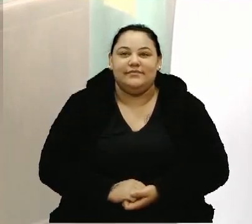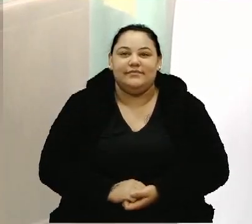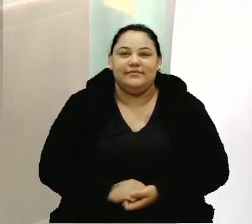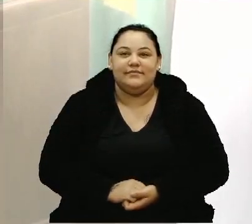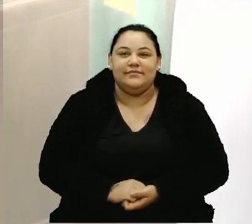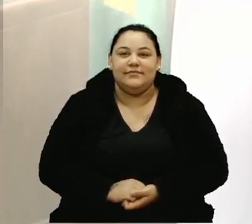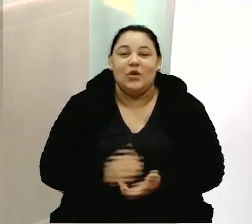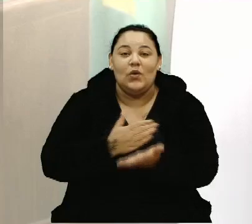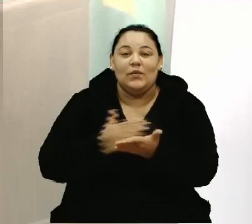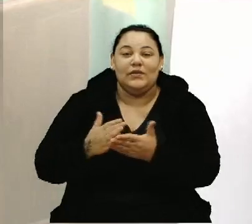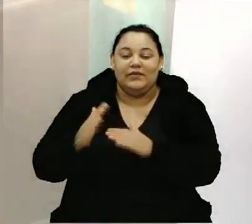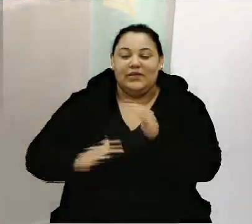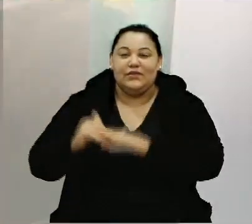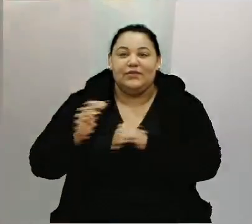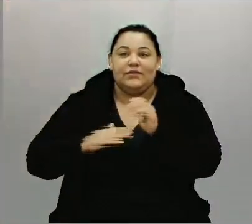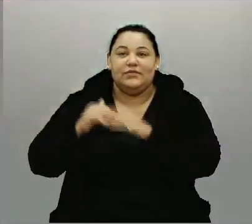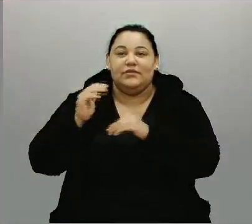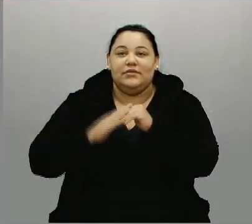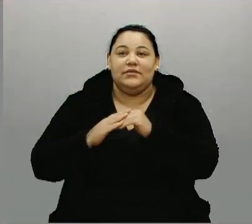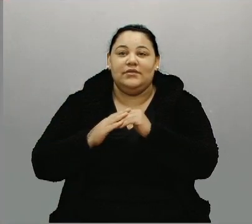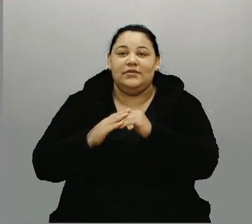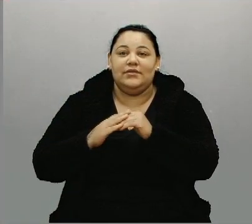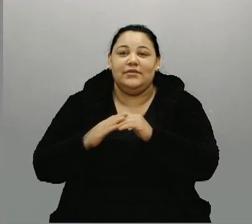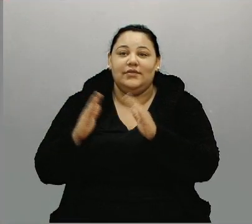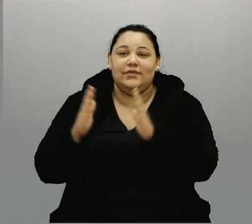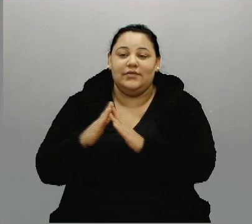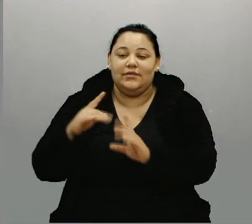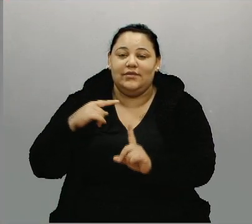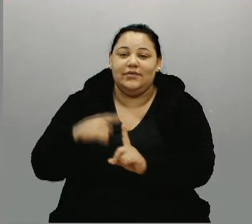início da construção da Capela Mortuária do Vila IP.